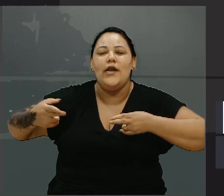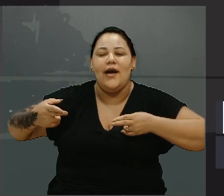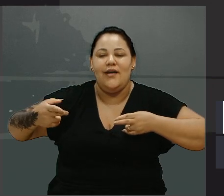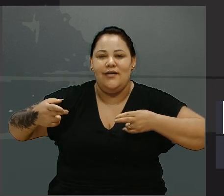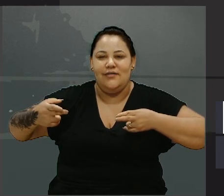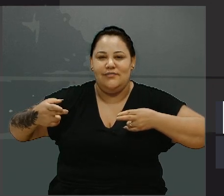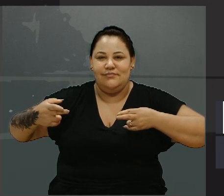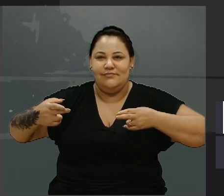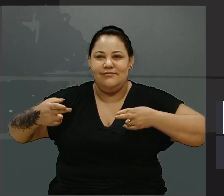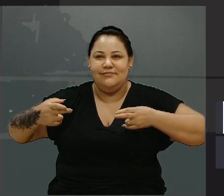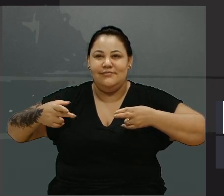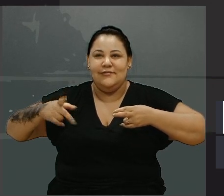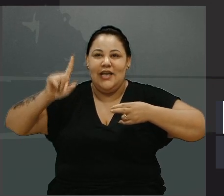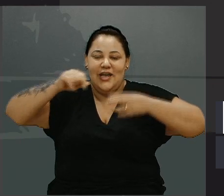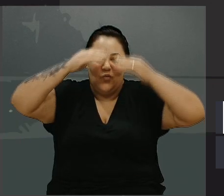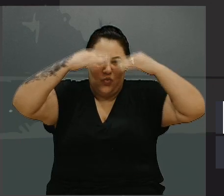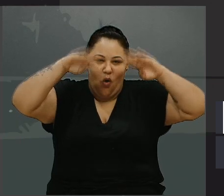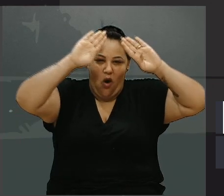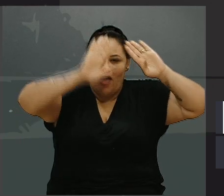cura e os orixás.